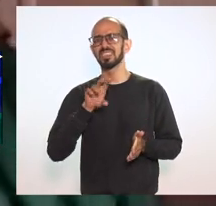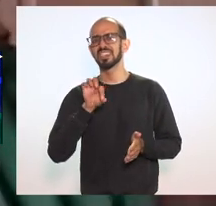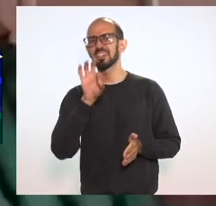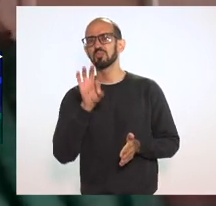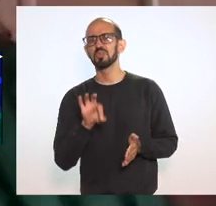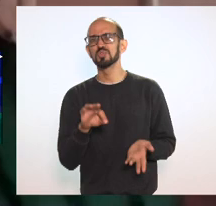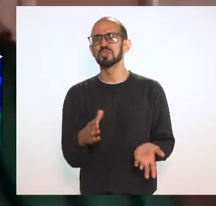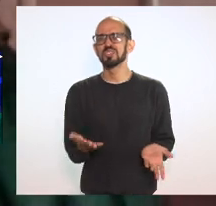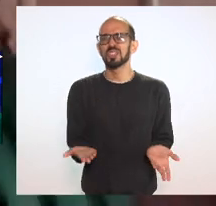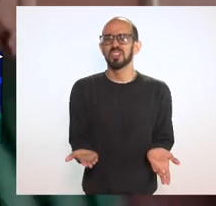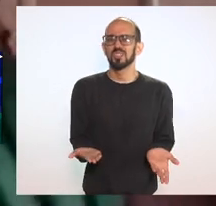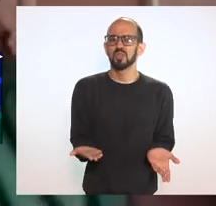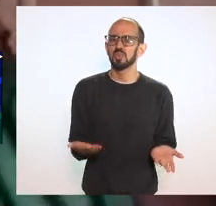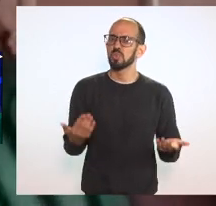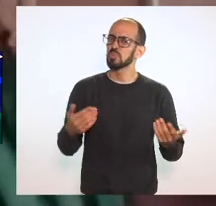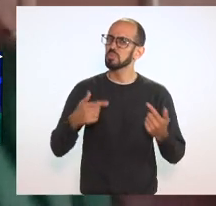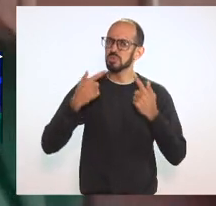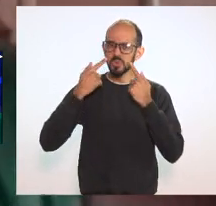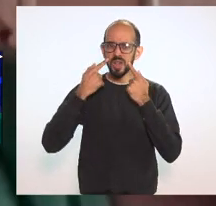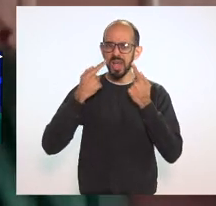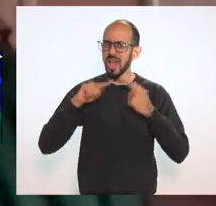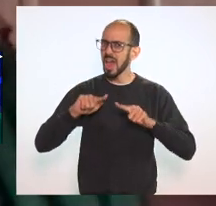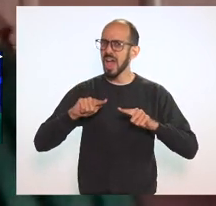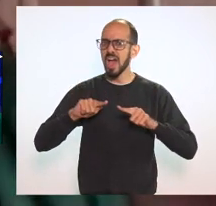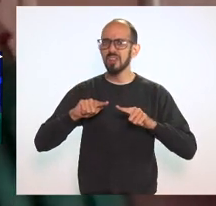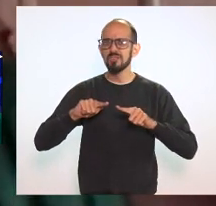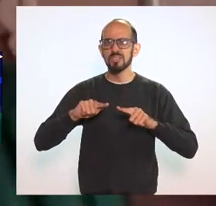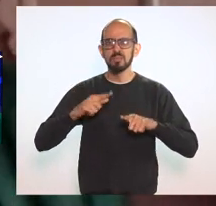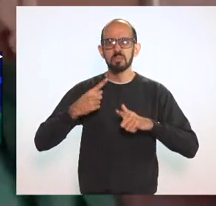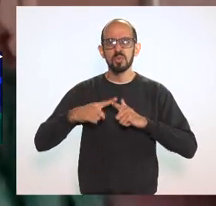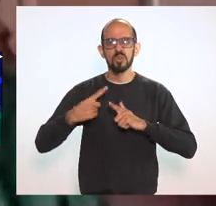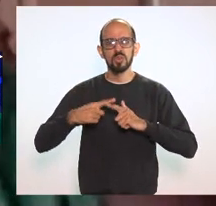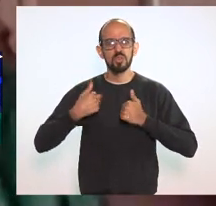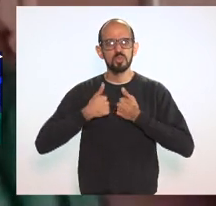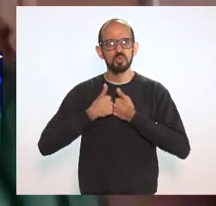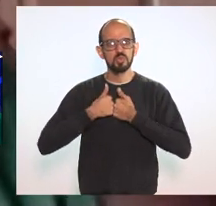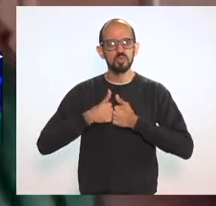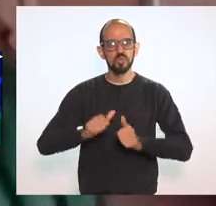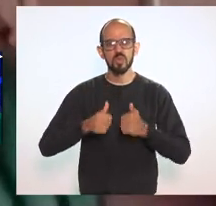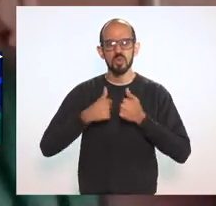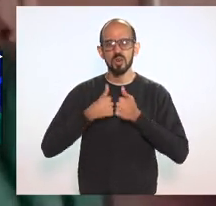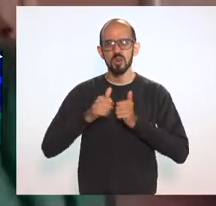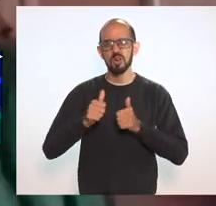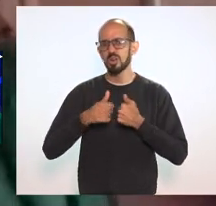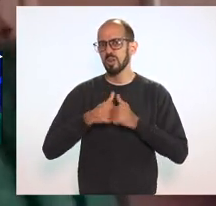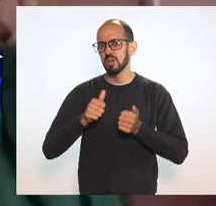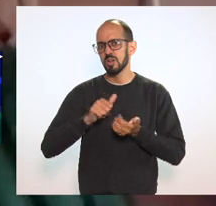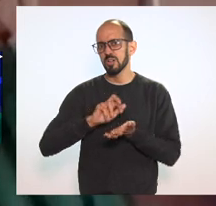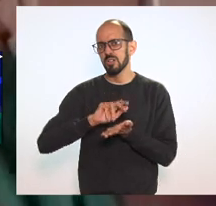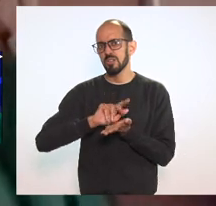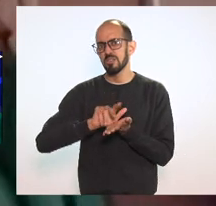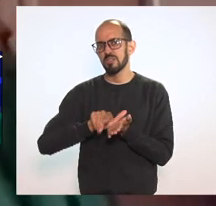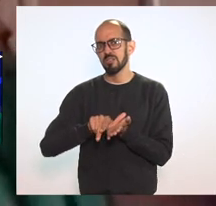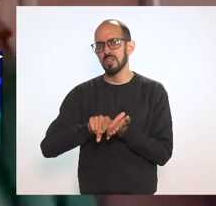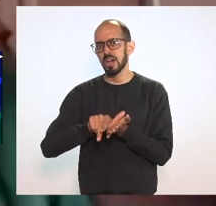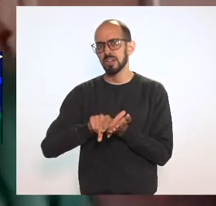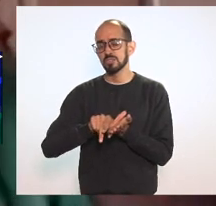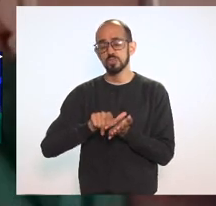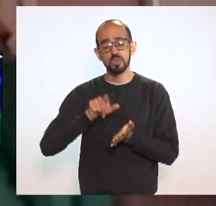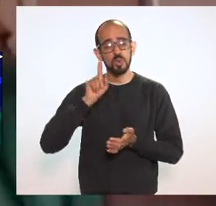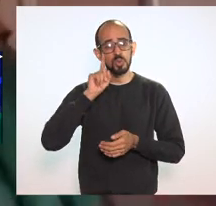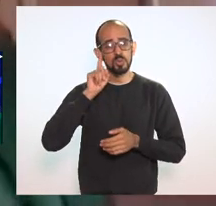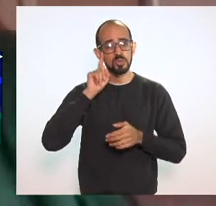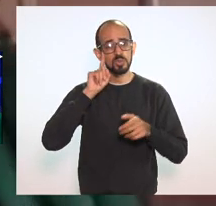processo gravíssimo nos meios de transporte coletivo se agravando se cada dia